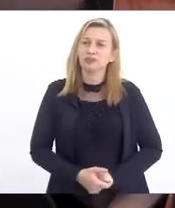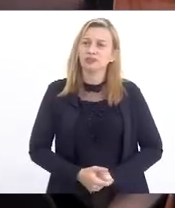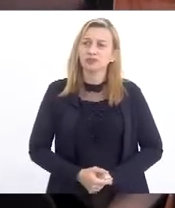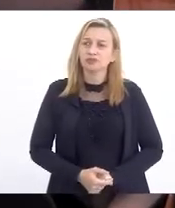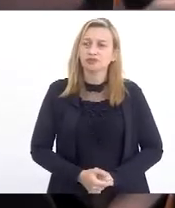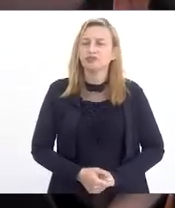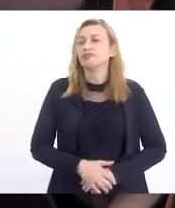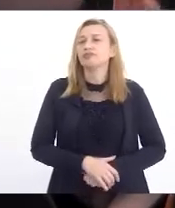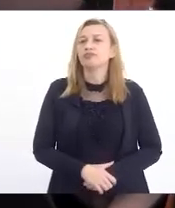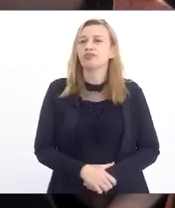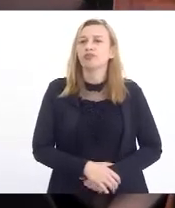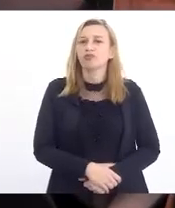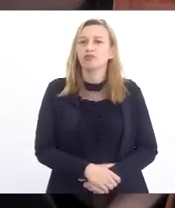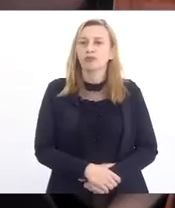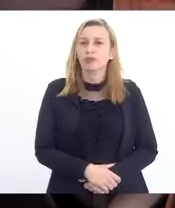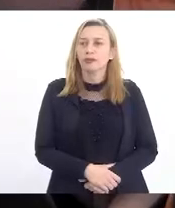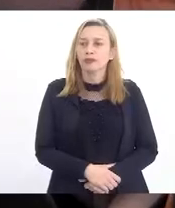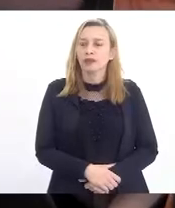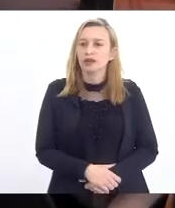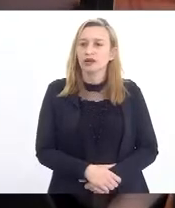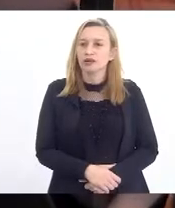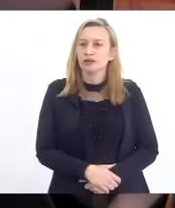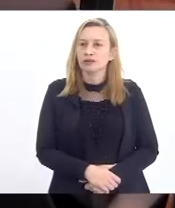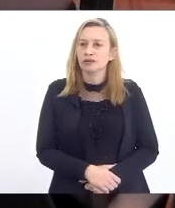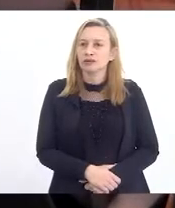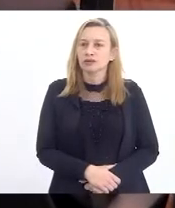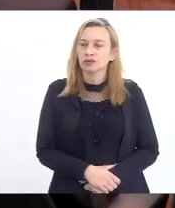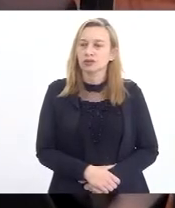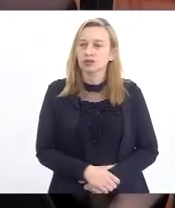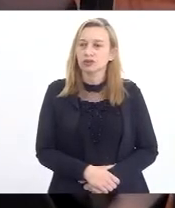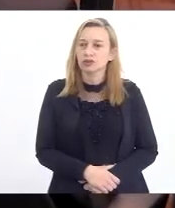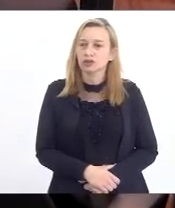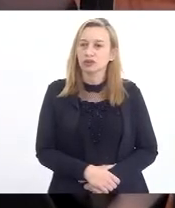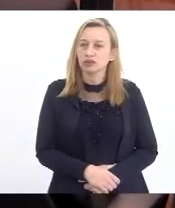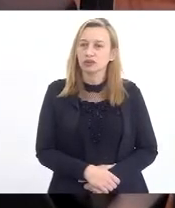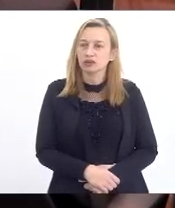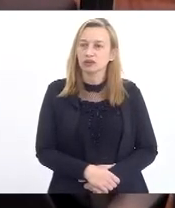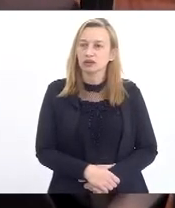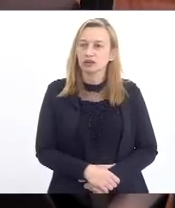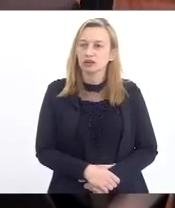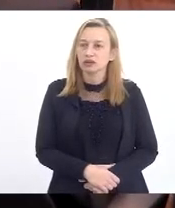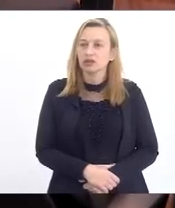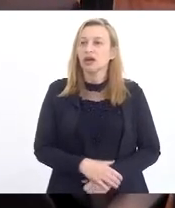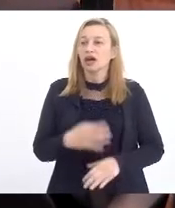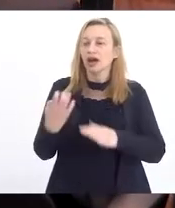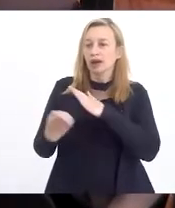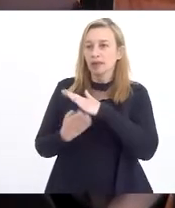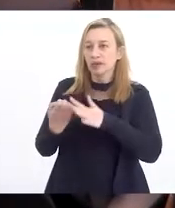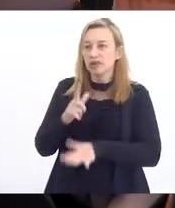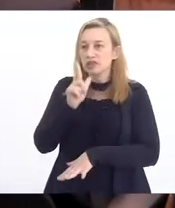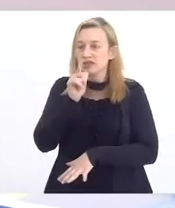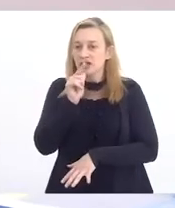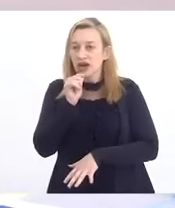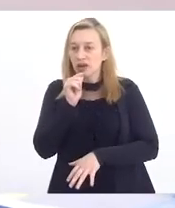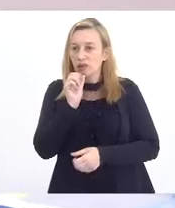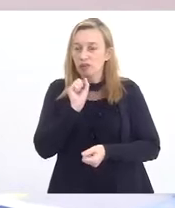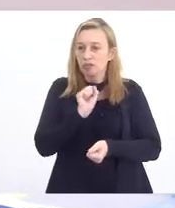Como saiu na notícia do jornal, a SEDAE suspendeu essa licitação,